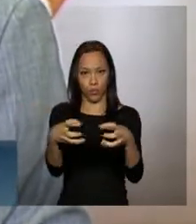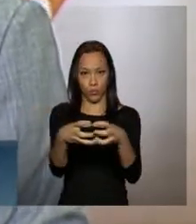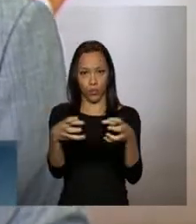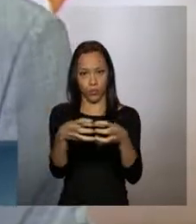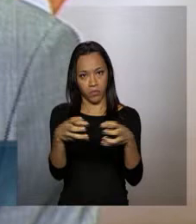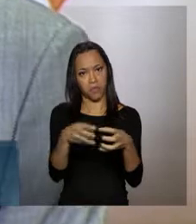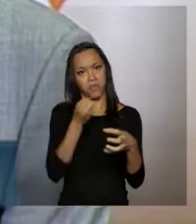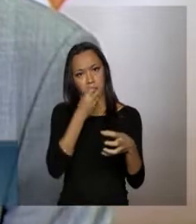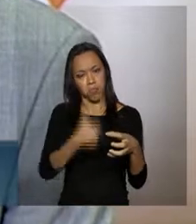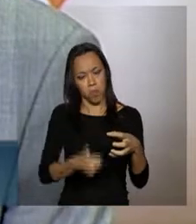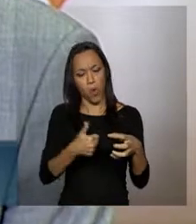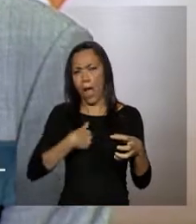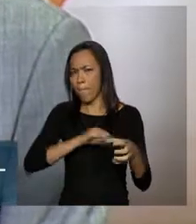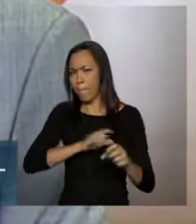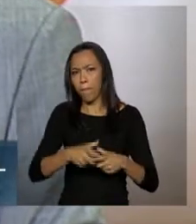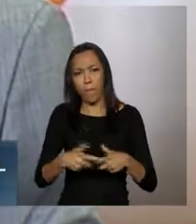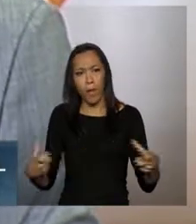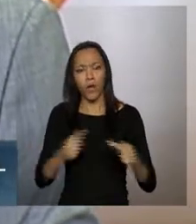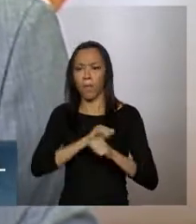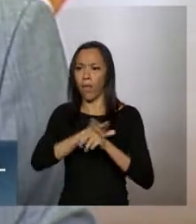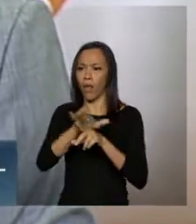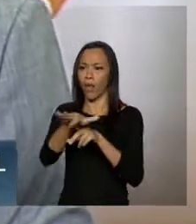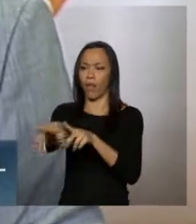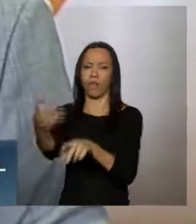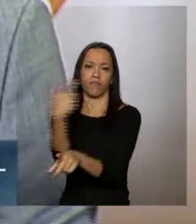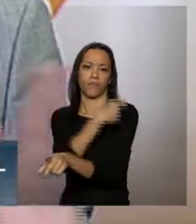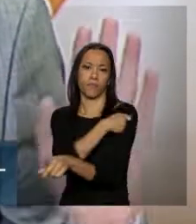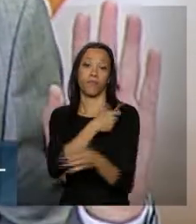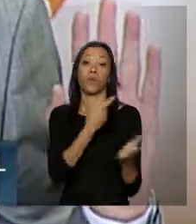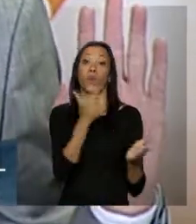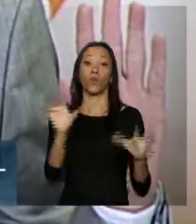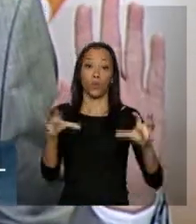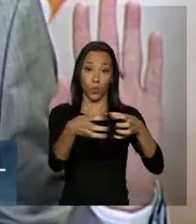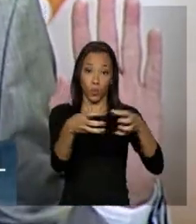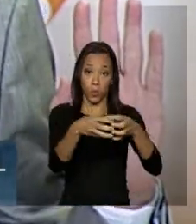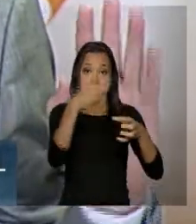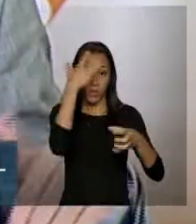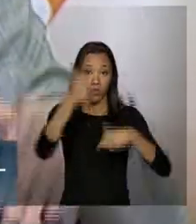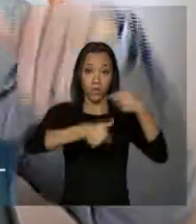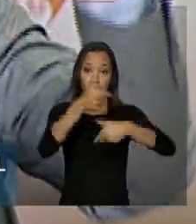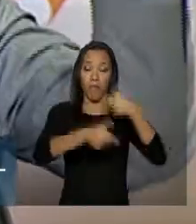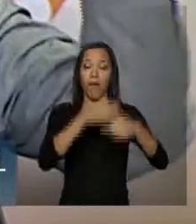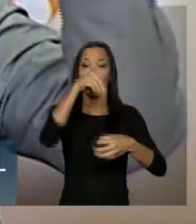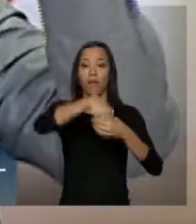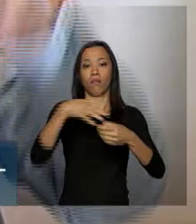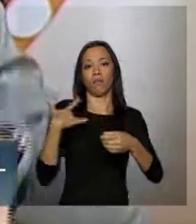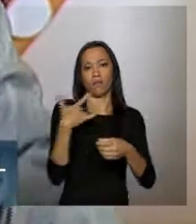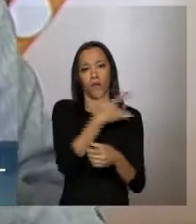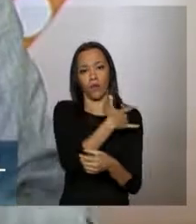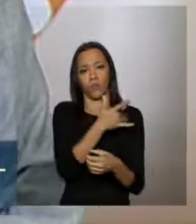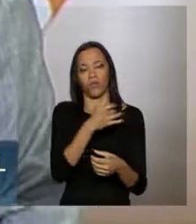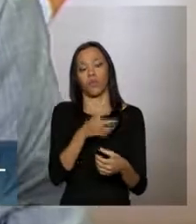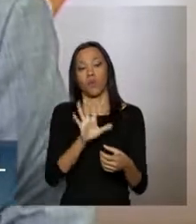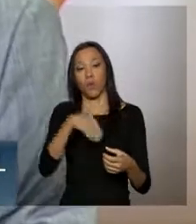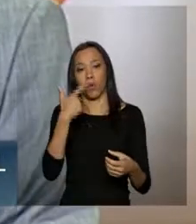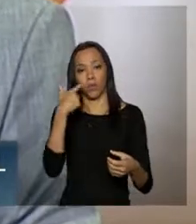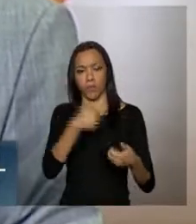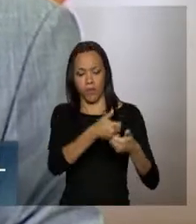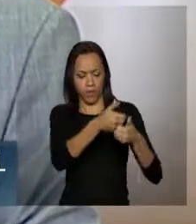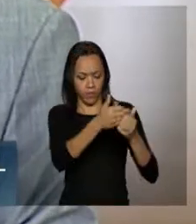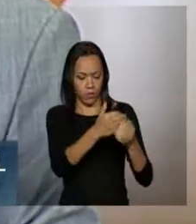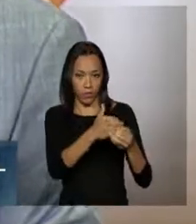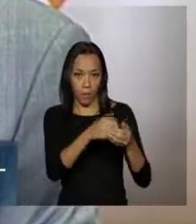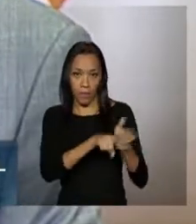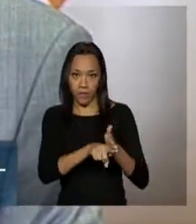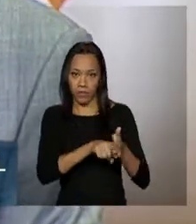respondeu muito positivamente. Trabalhadores da saúde, nós tivemos 108%. Ou seja, quando a gente pega o nosso cadastro, o número